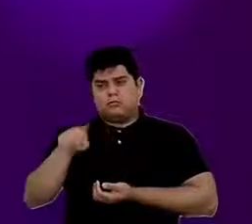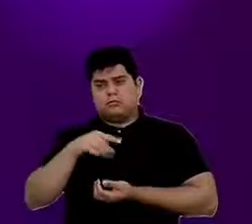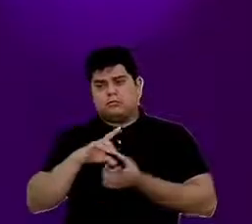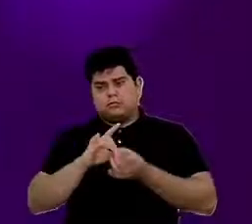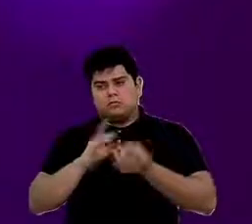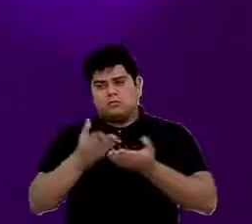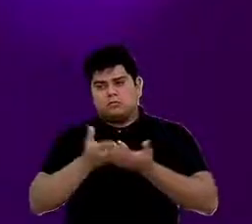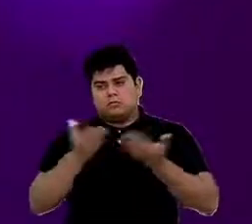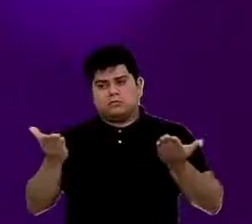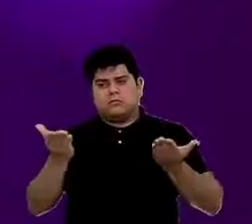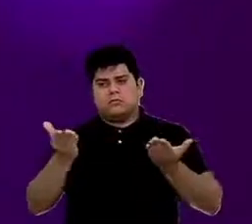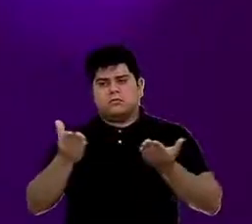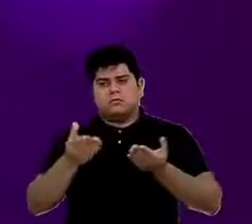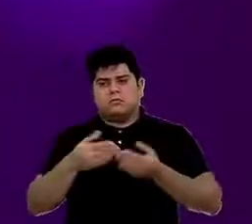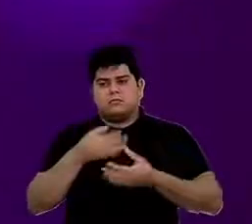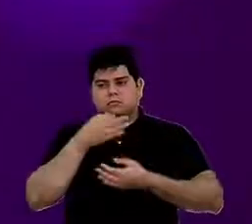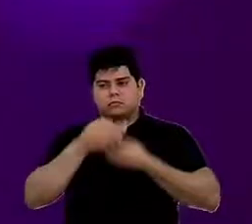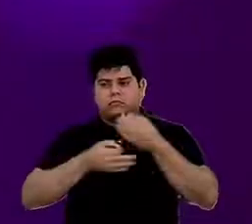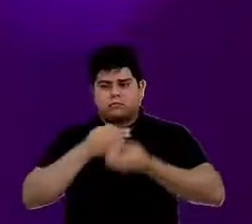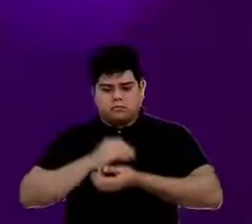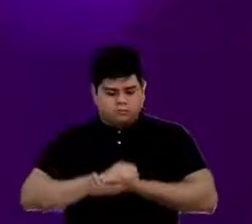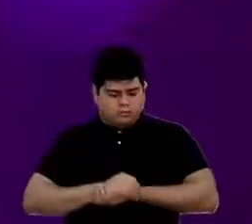aí para os comentários.